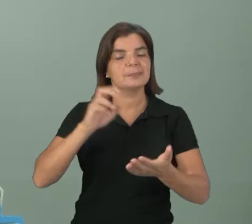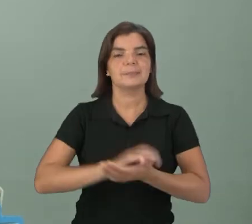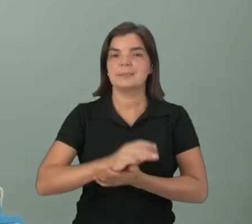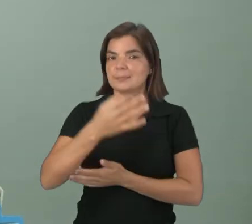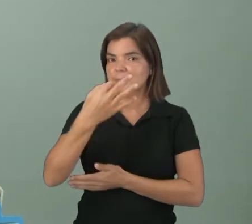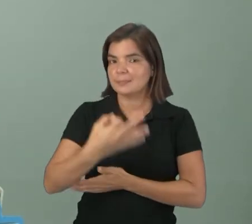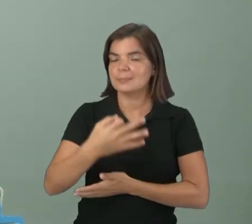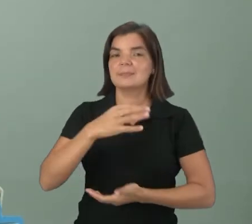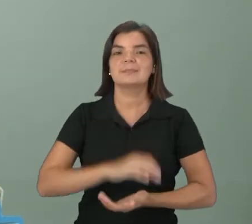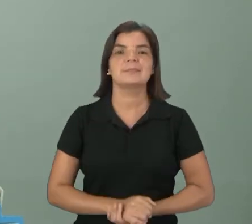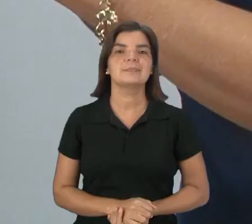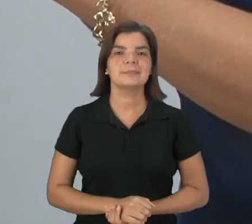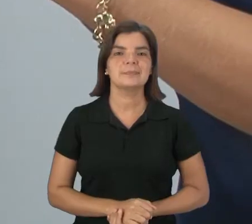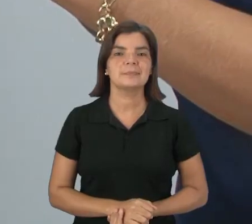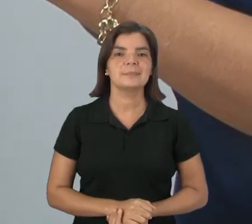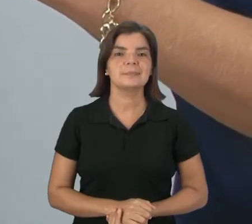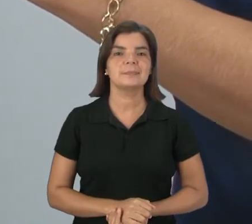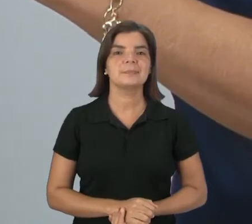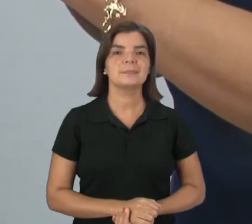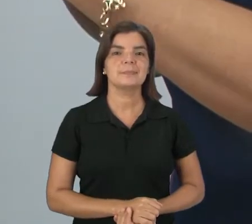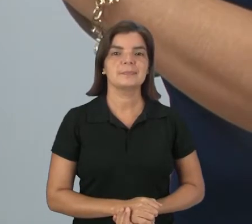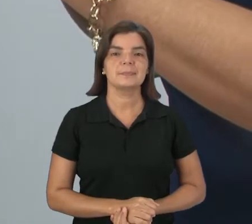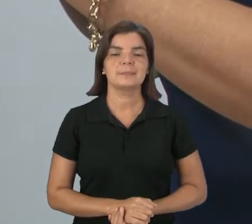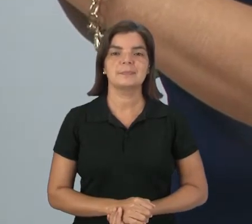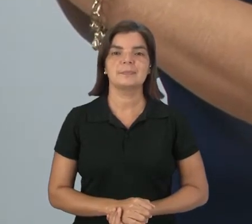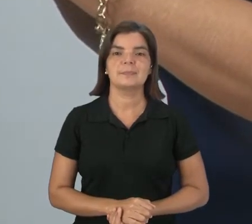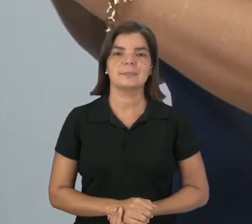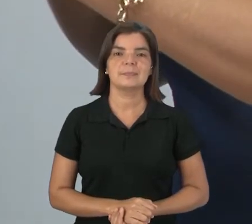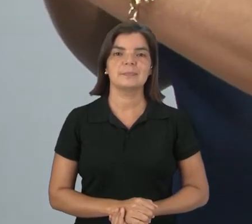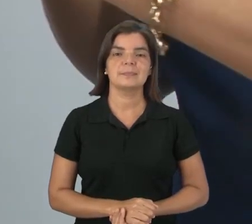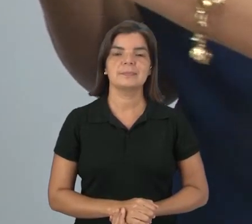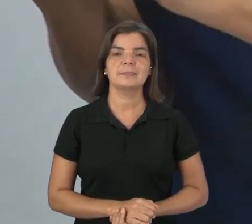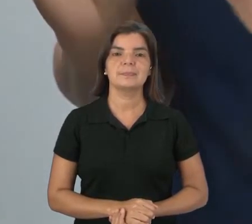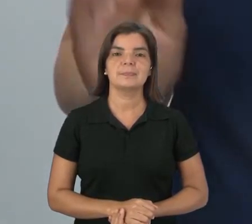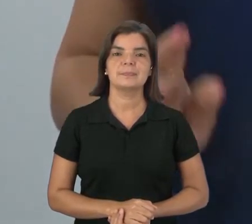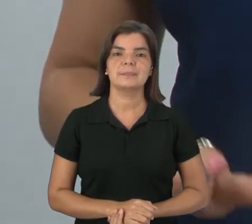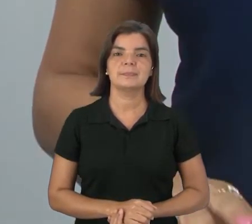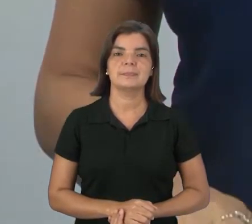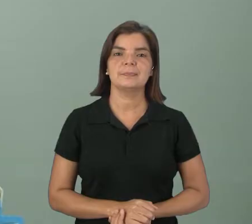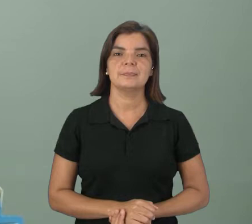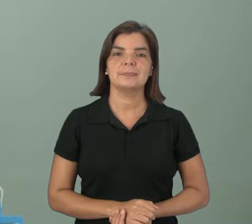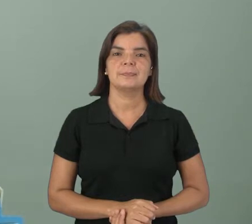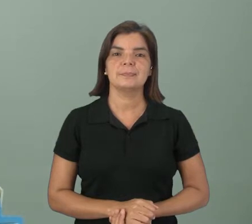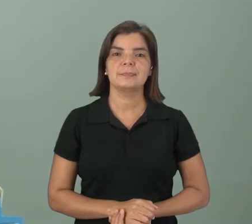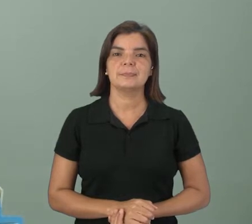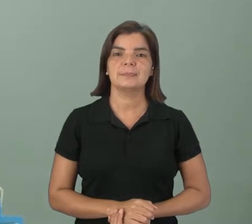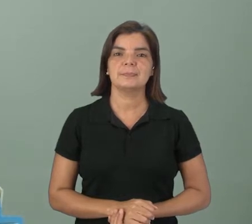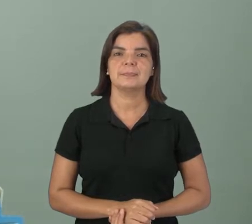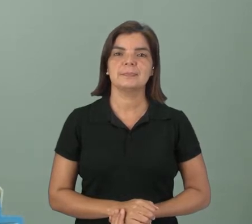dia certa mas vamos colar ele aqui no período da noite